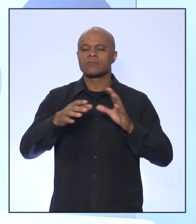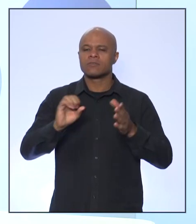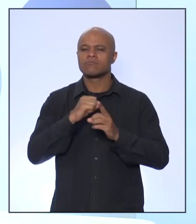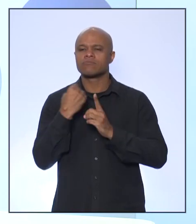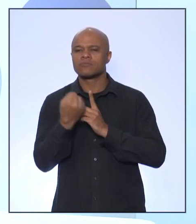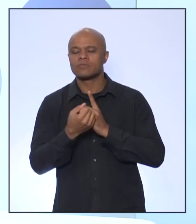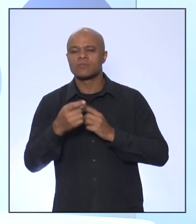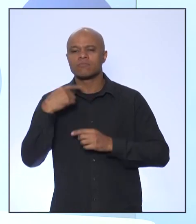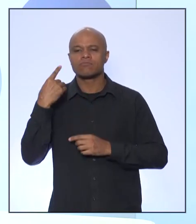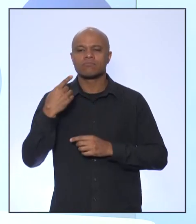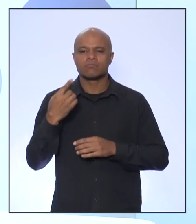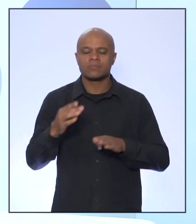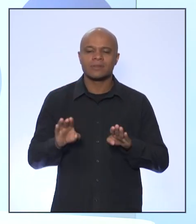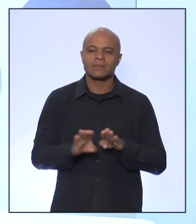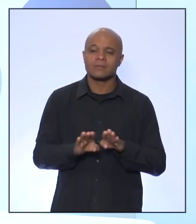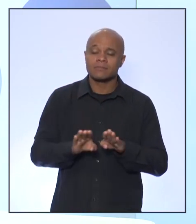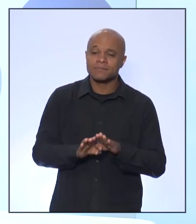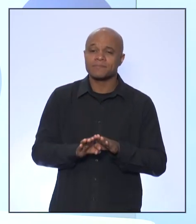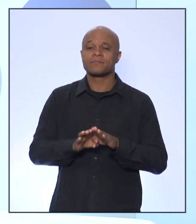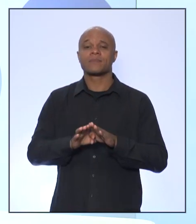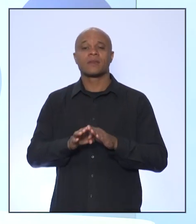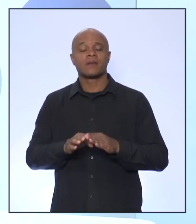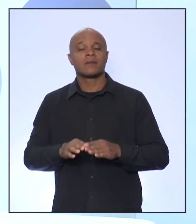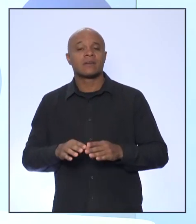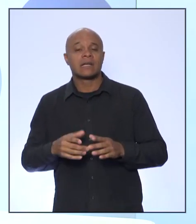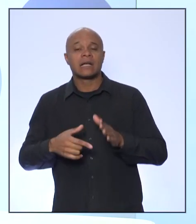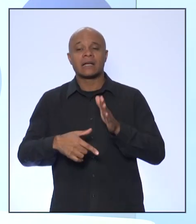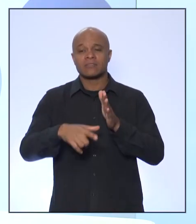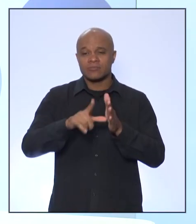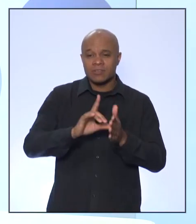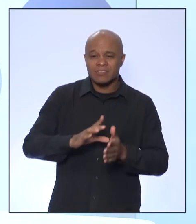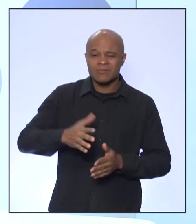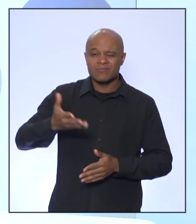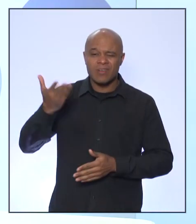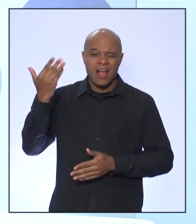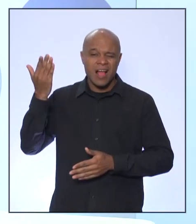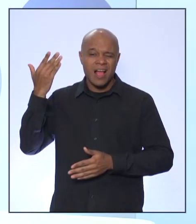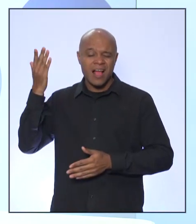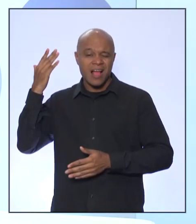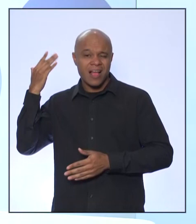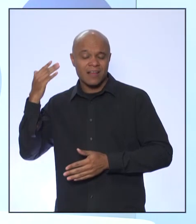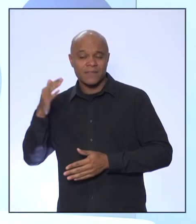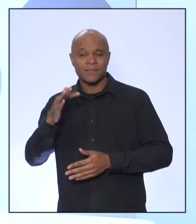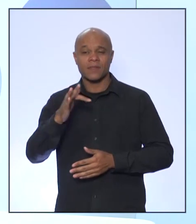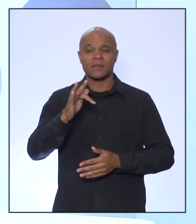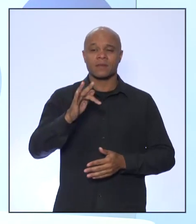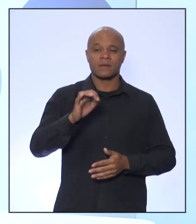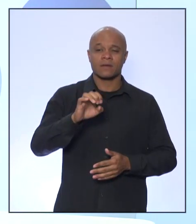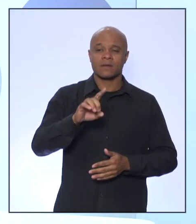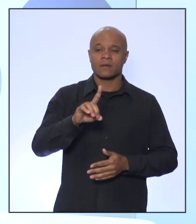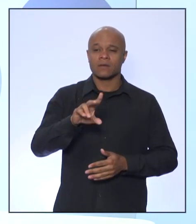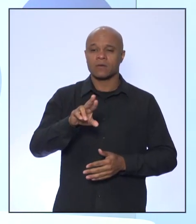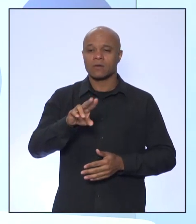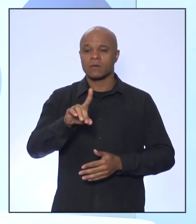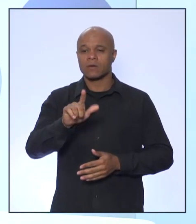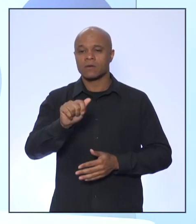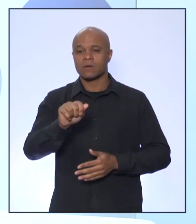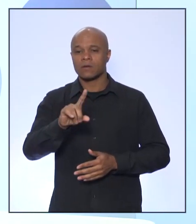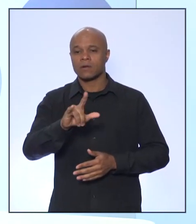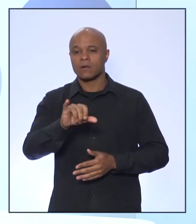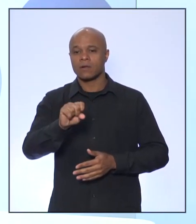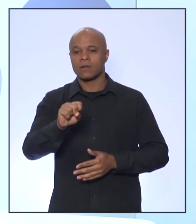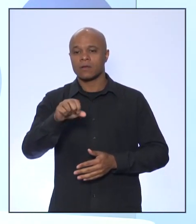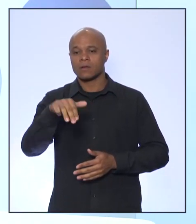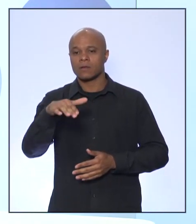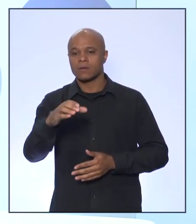social, política. No antigo regime, lá no feudalismo, as pessoas elas não podiam, os camponeses, por exemplo,